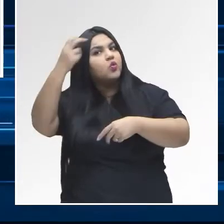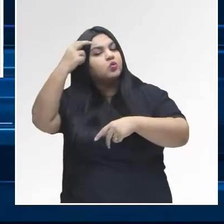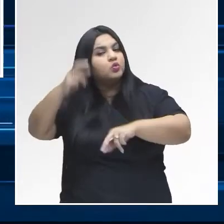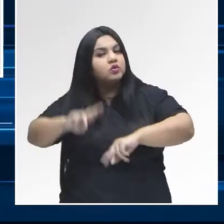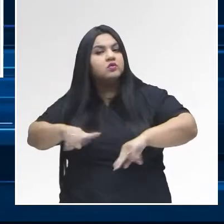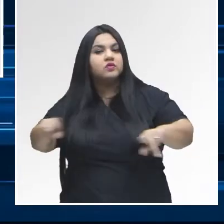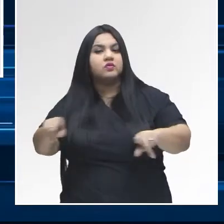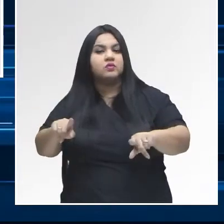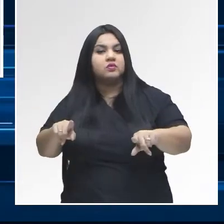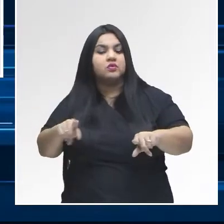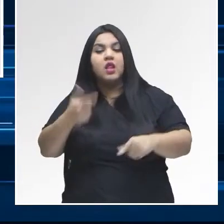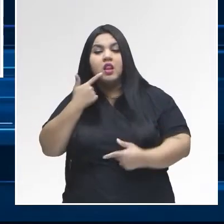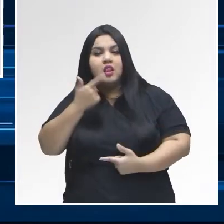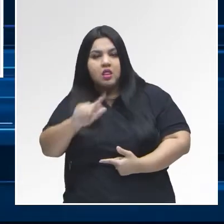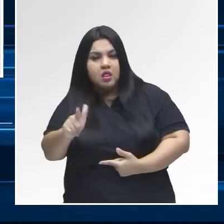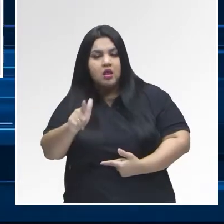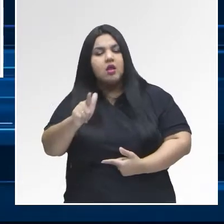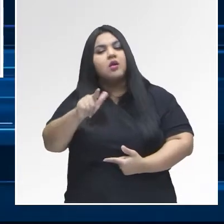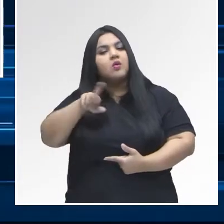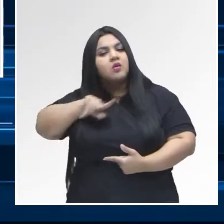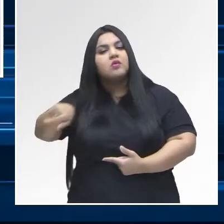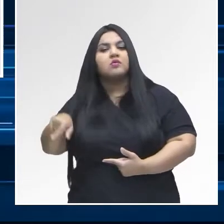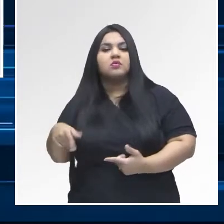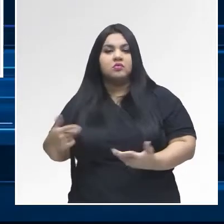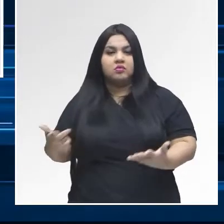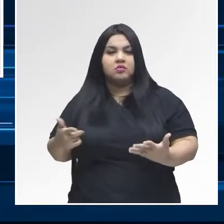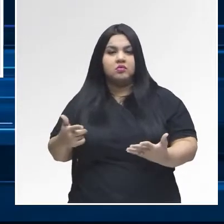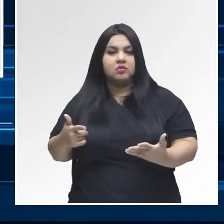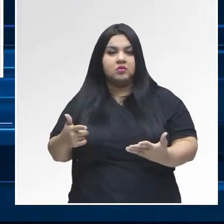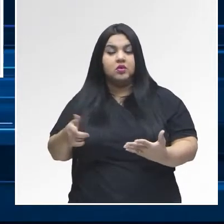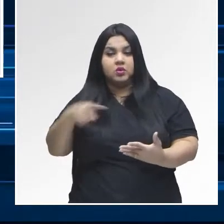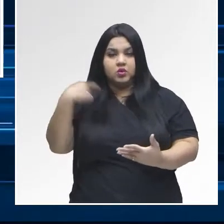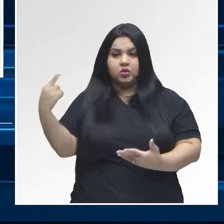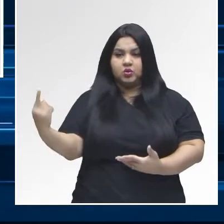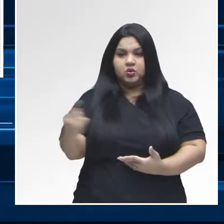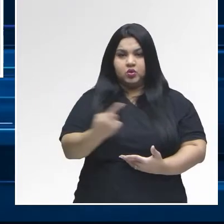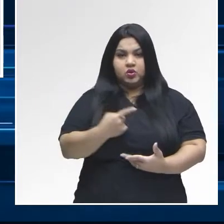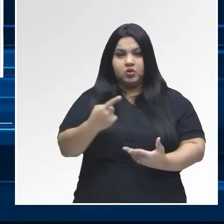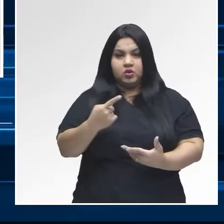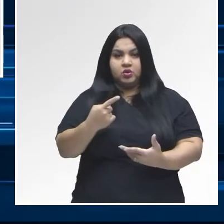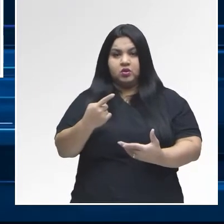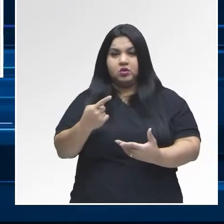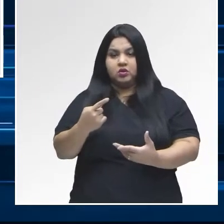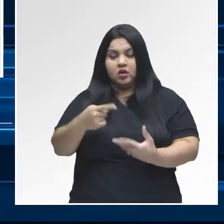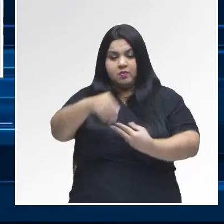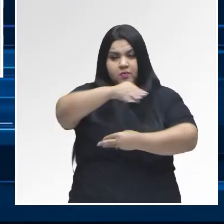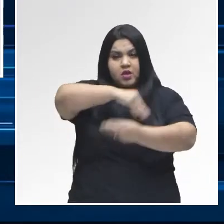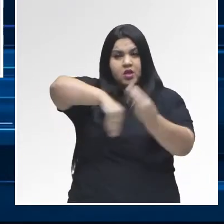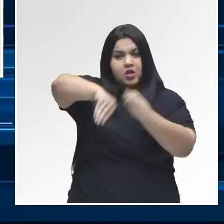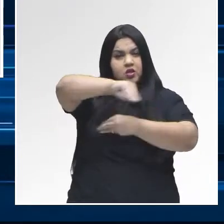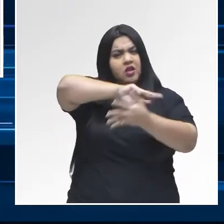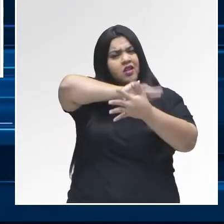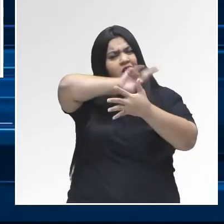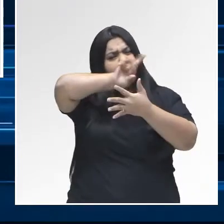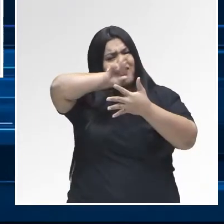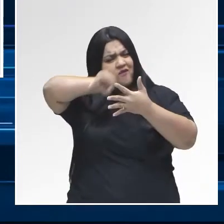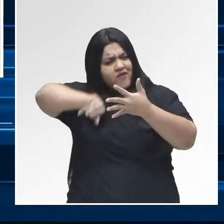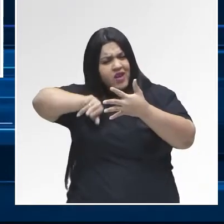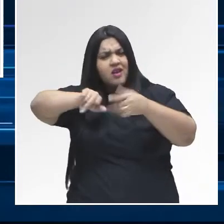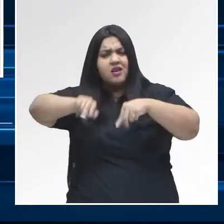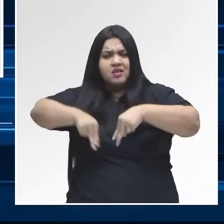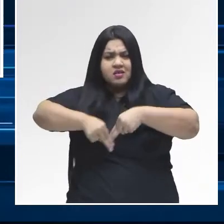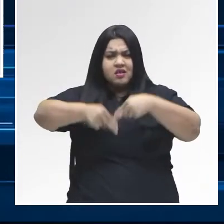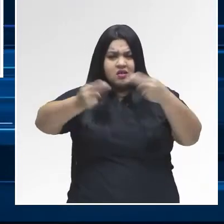diferente, linguagem diferente. Então, nós somos o resultado da mistura de diversas